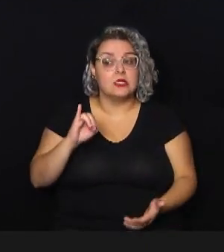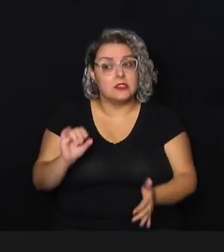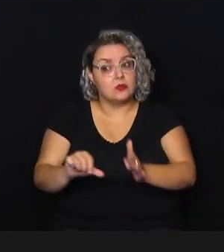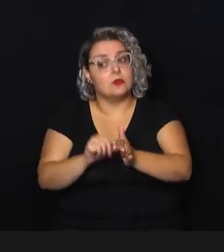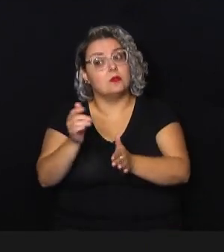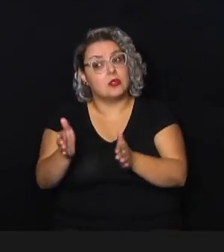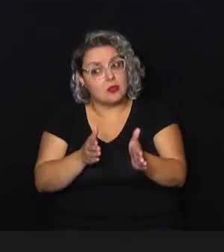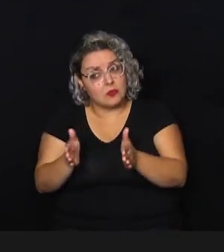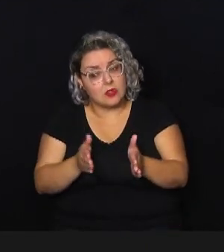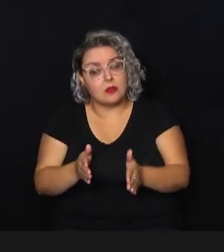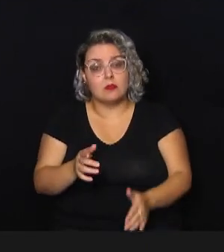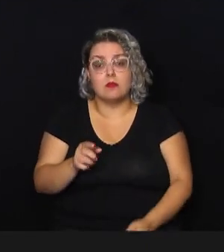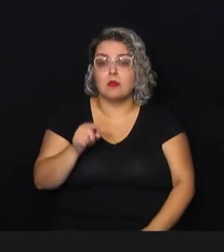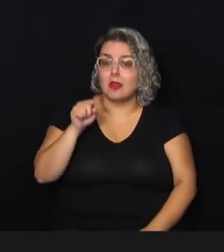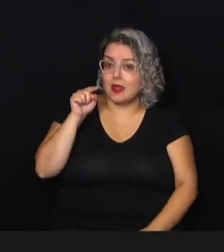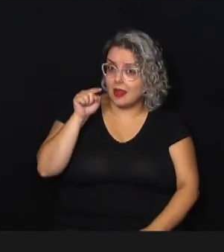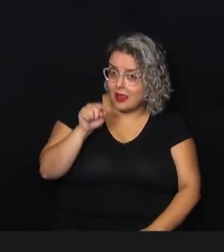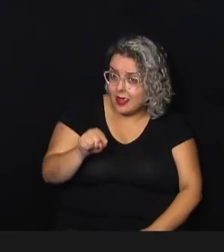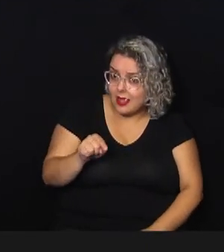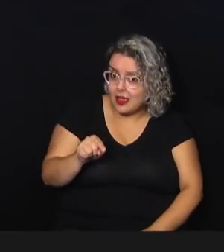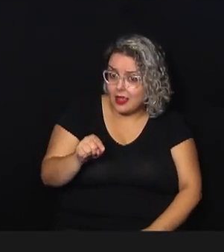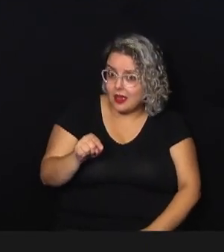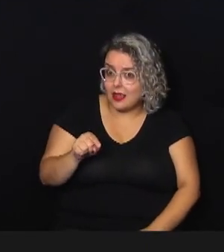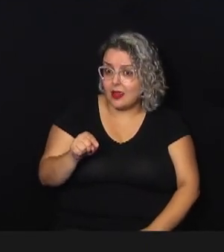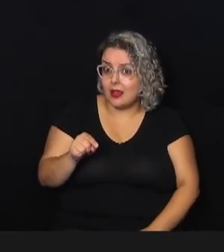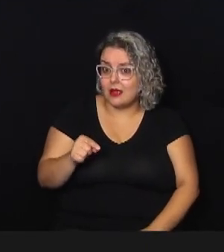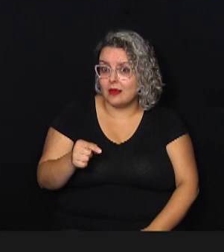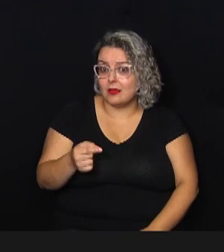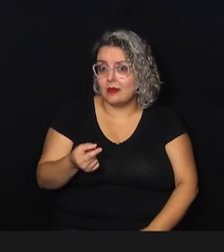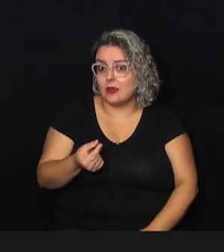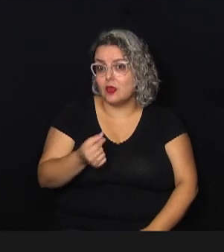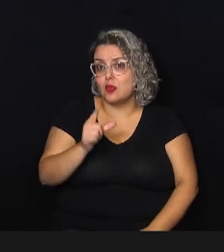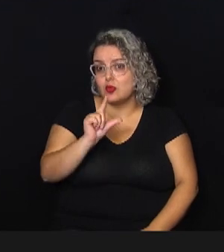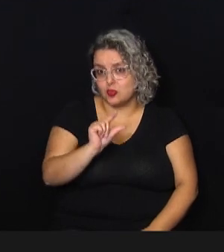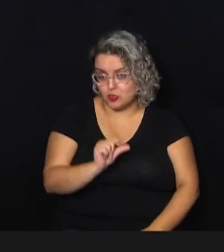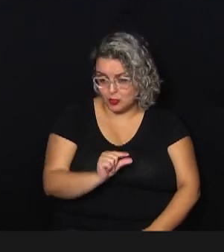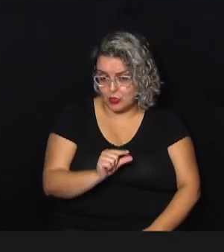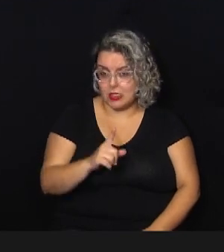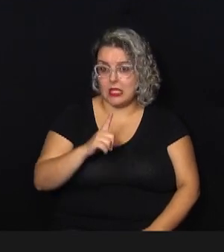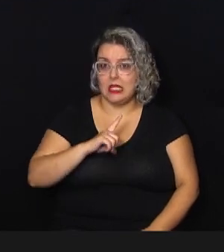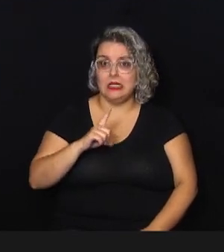no primeiro momento, para ele, o custo é muito menor, ele ter